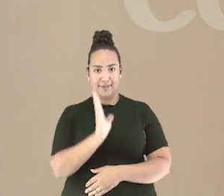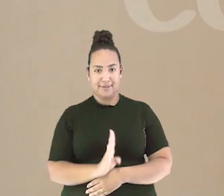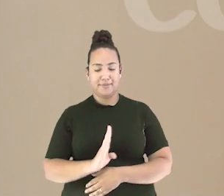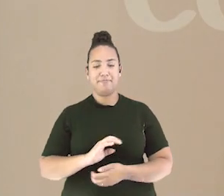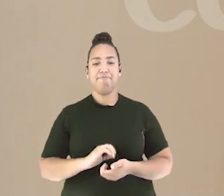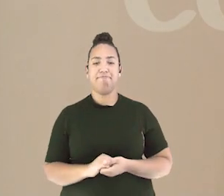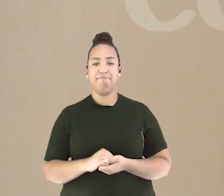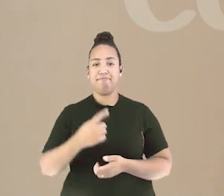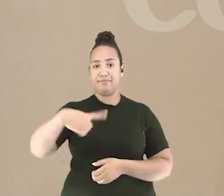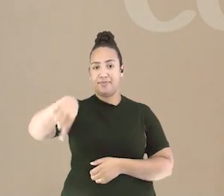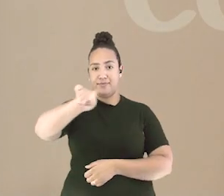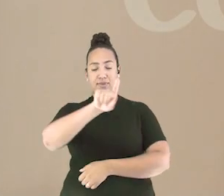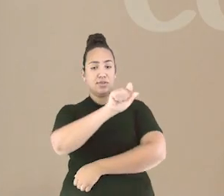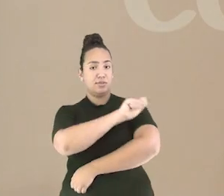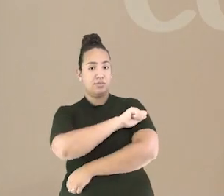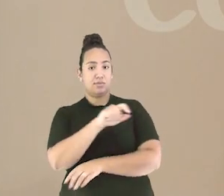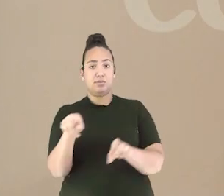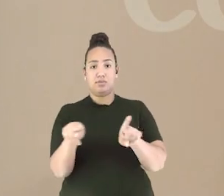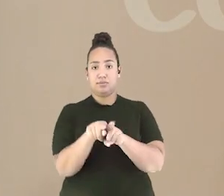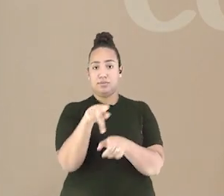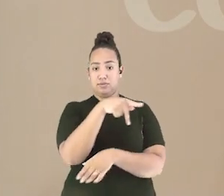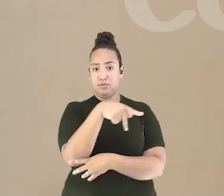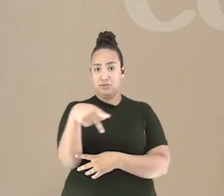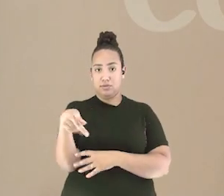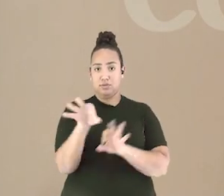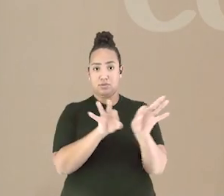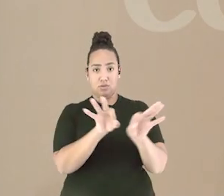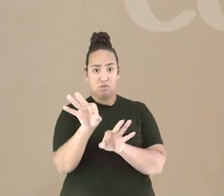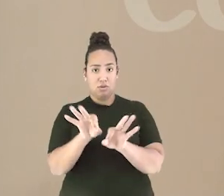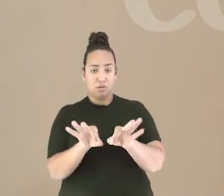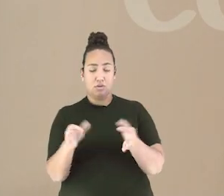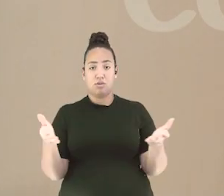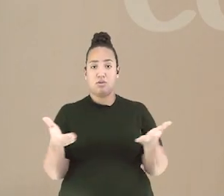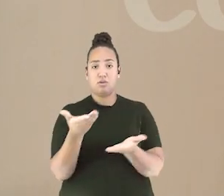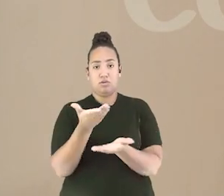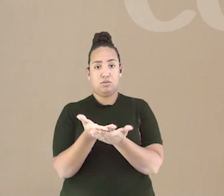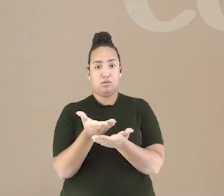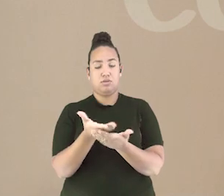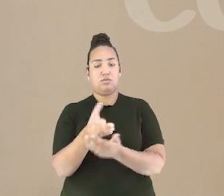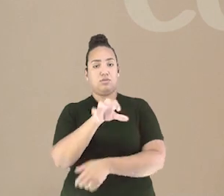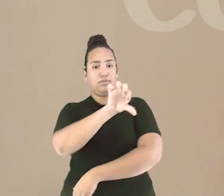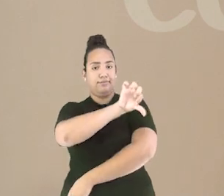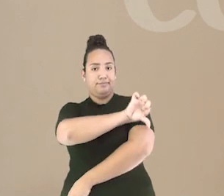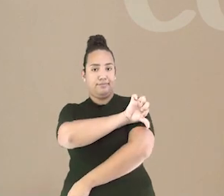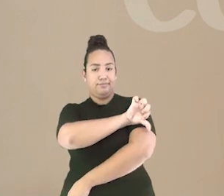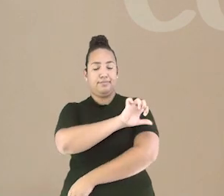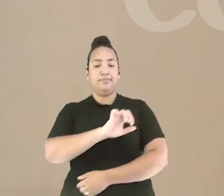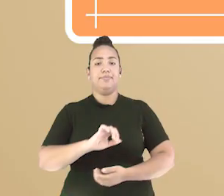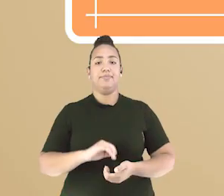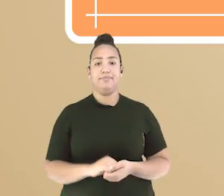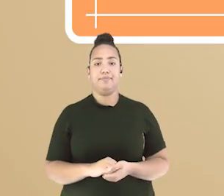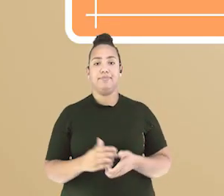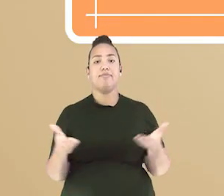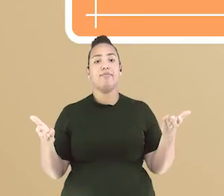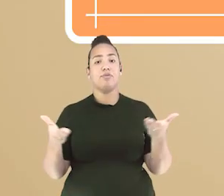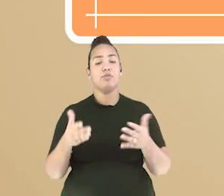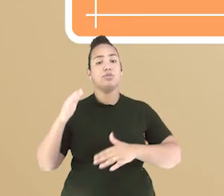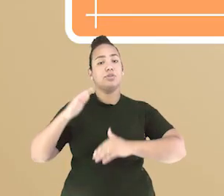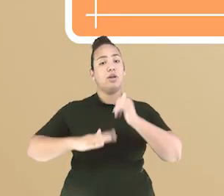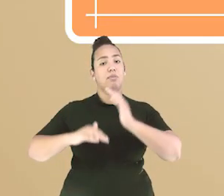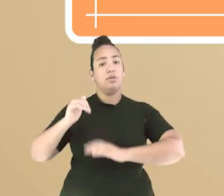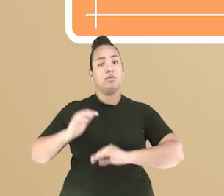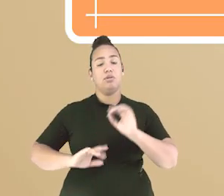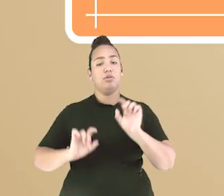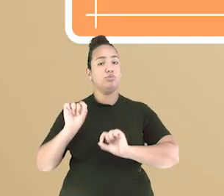Para que vocês, estudantes e professores da rede, possam se organizar, essa é uma aula do 9º ano dos anos finais. Hoje vamos trabalhar